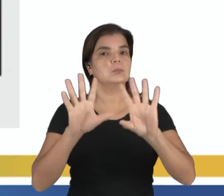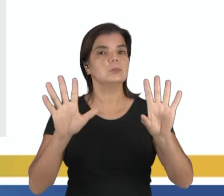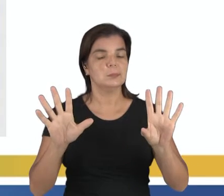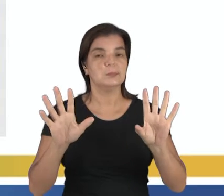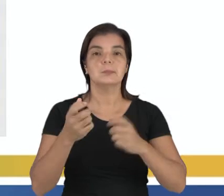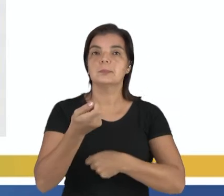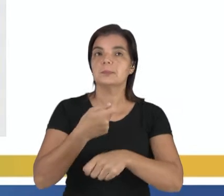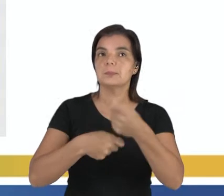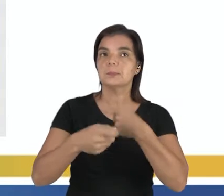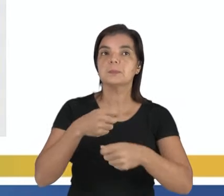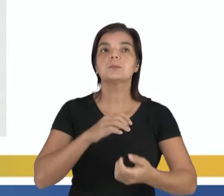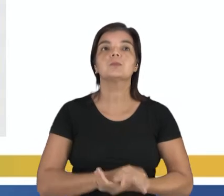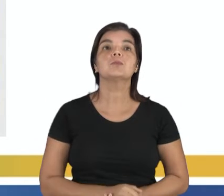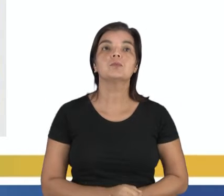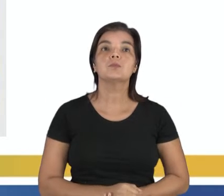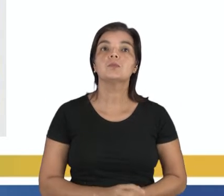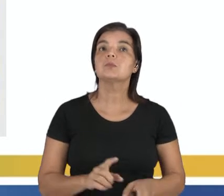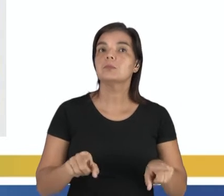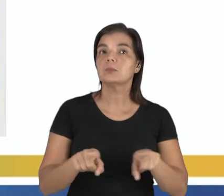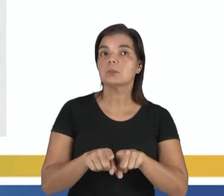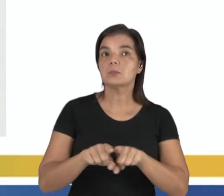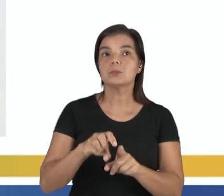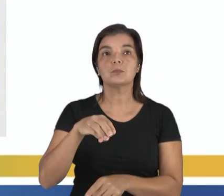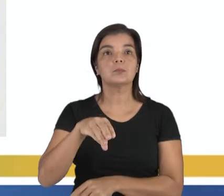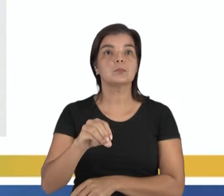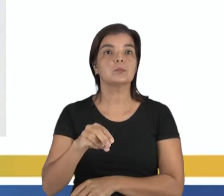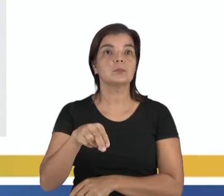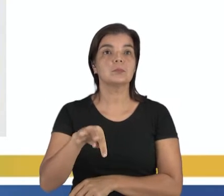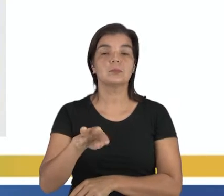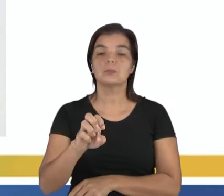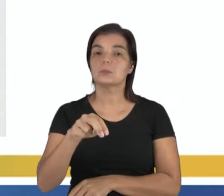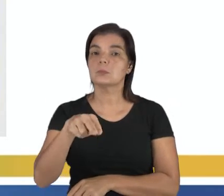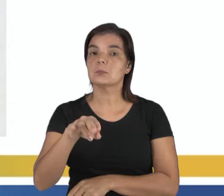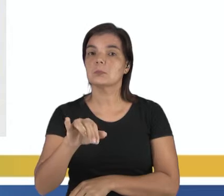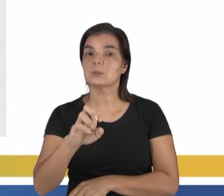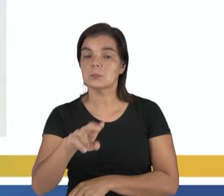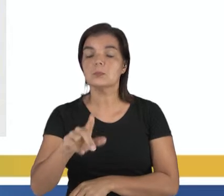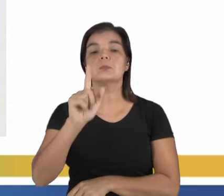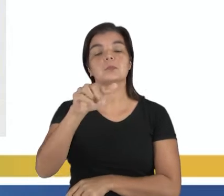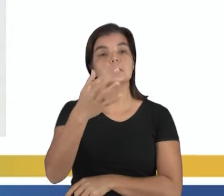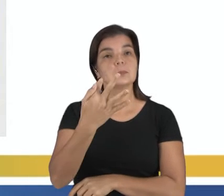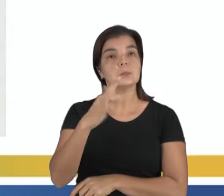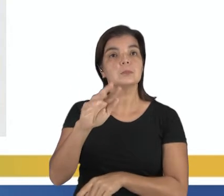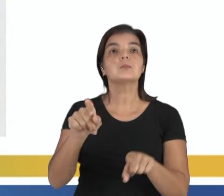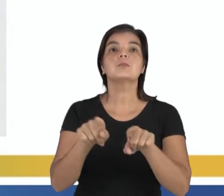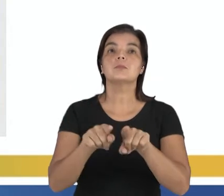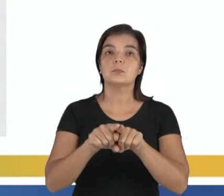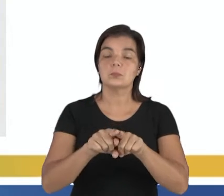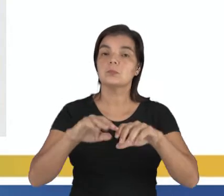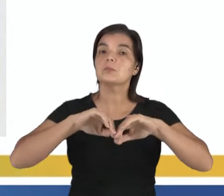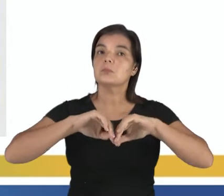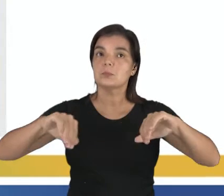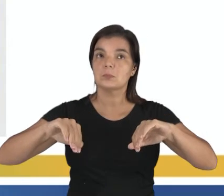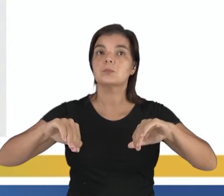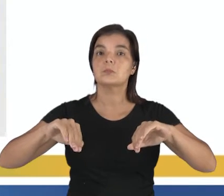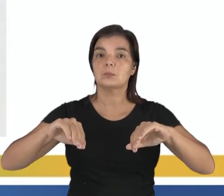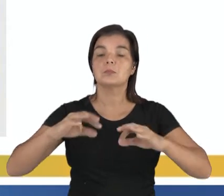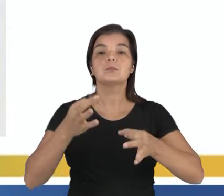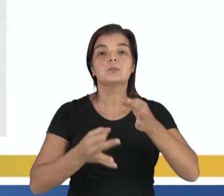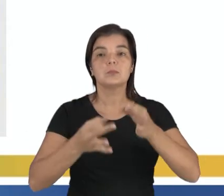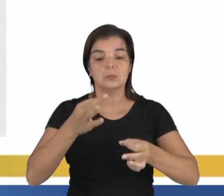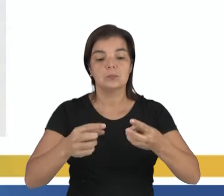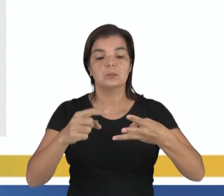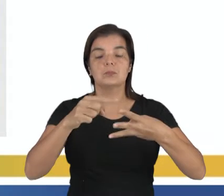da economia, tá, pessoal? Montesquieu, francês, ele é muito importante porque ele vem trazendo a divisão dos poderes, né, dos